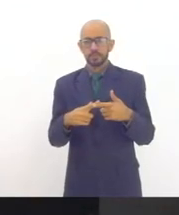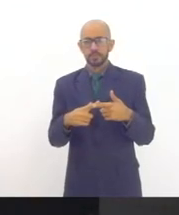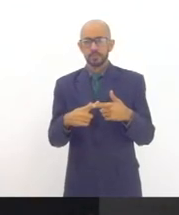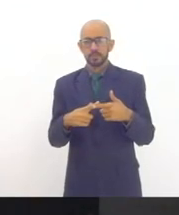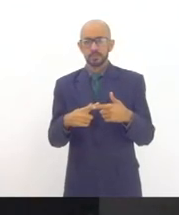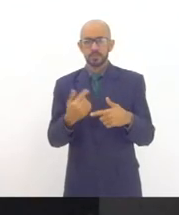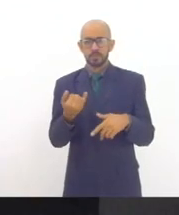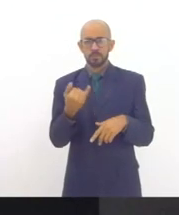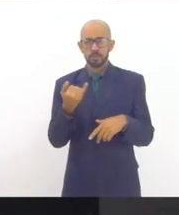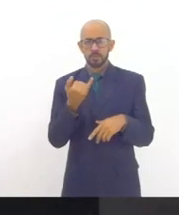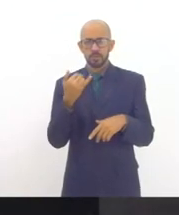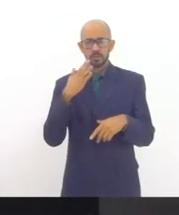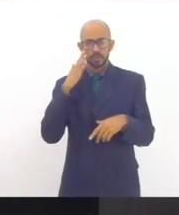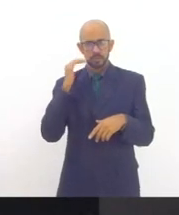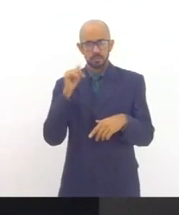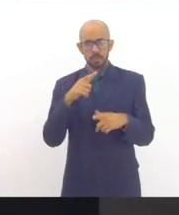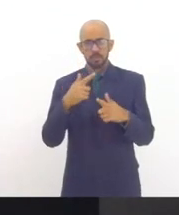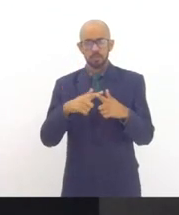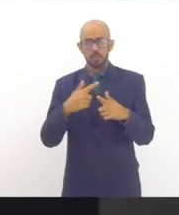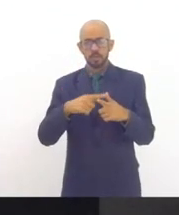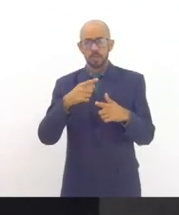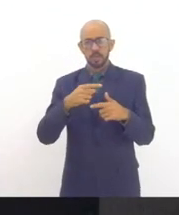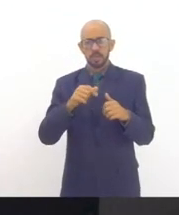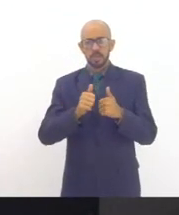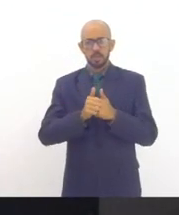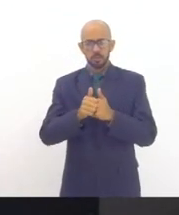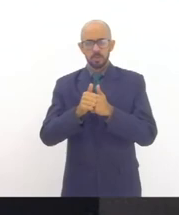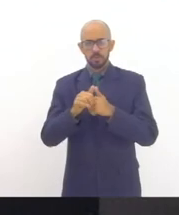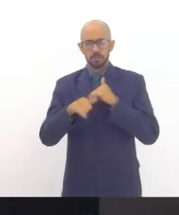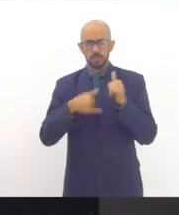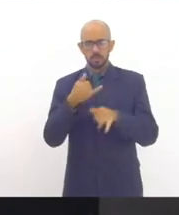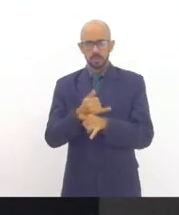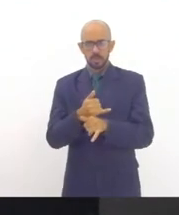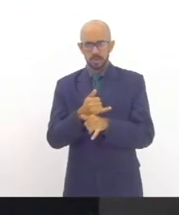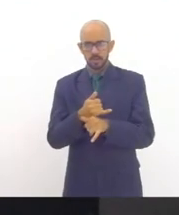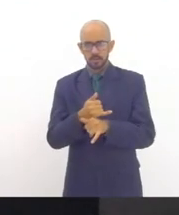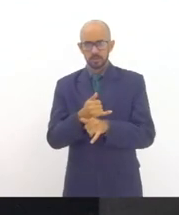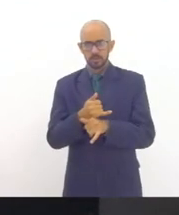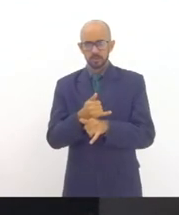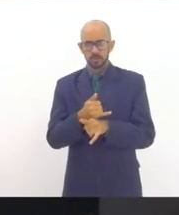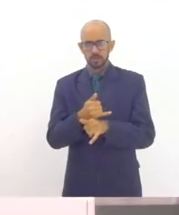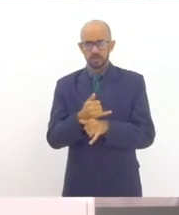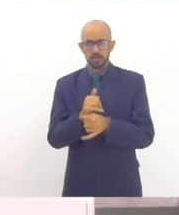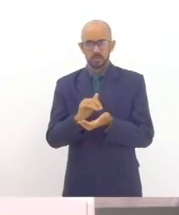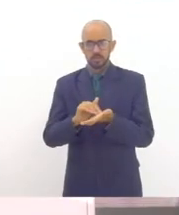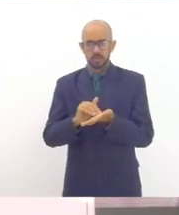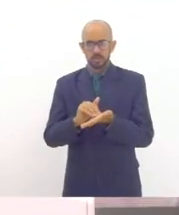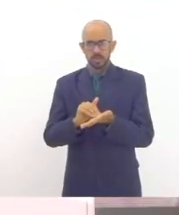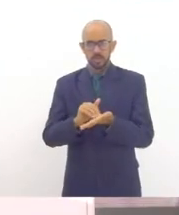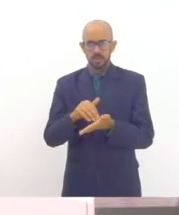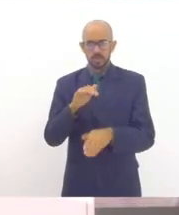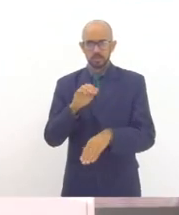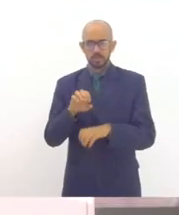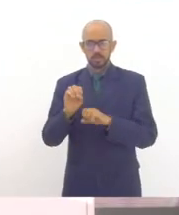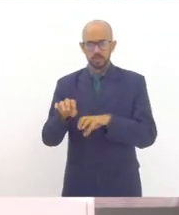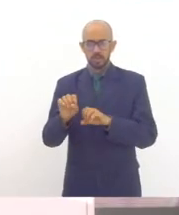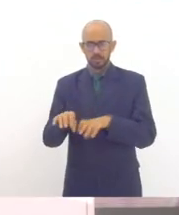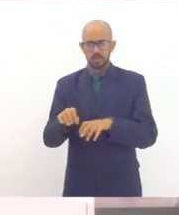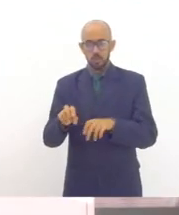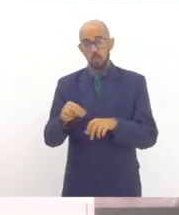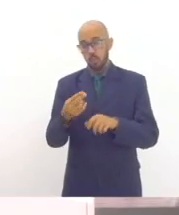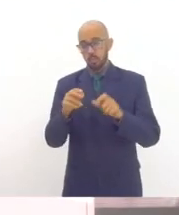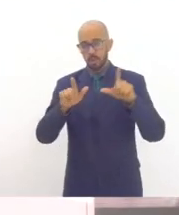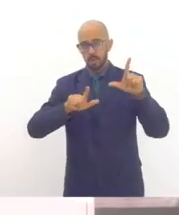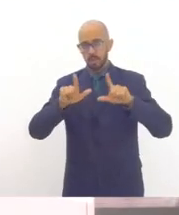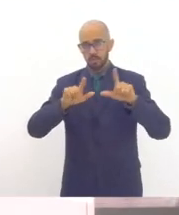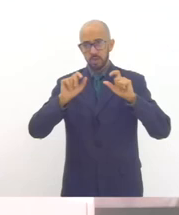receber, para poder quem está acompanhando pela internet, justamente os representantes da Secretaria de Educação e quem está assistindo também pela TV Alerj,